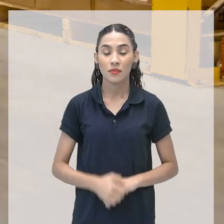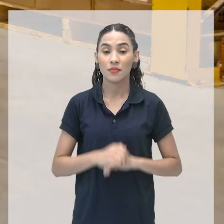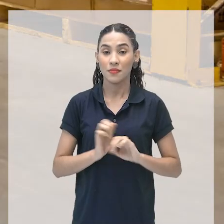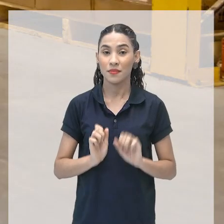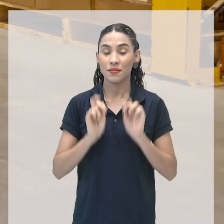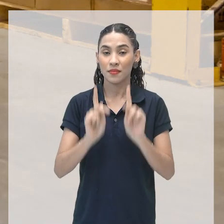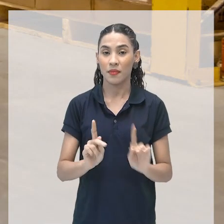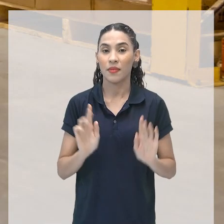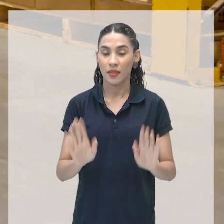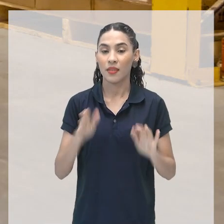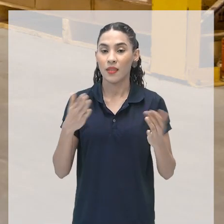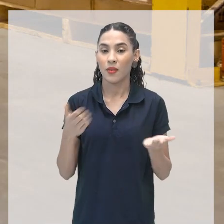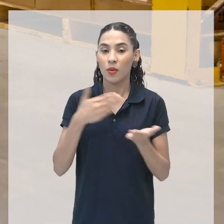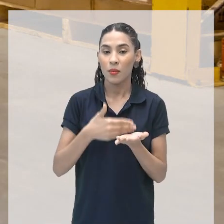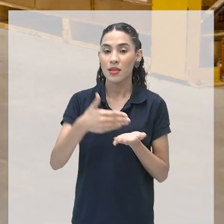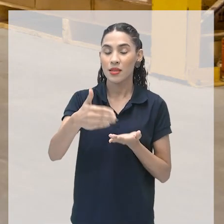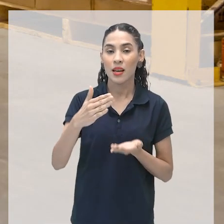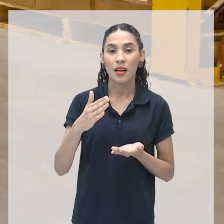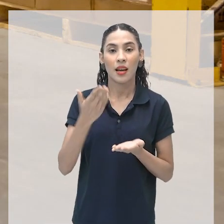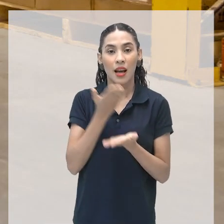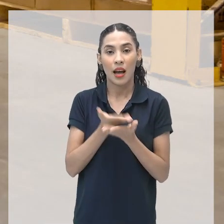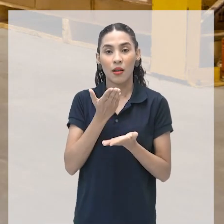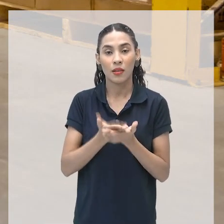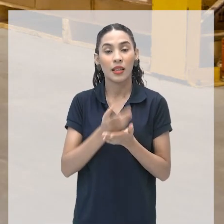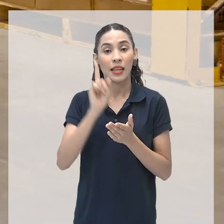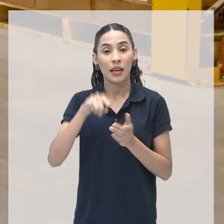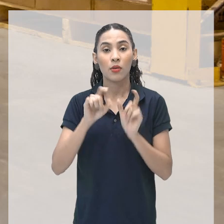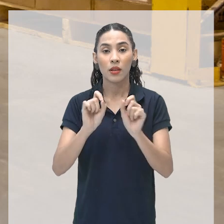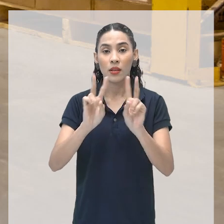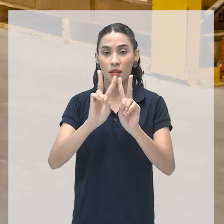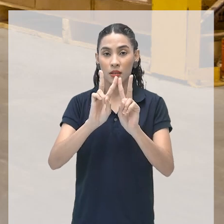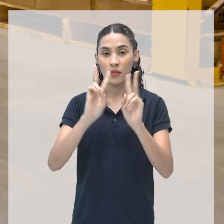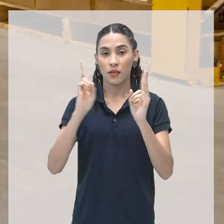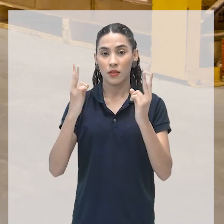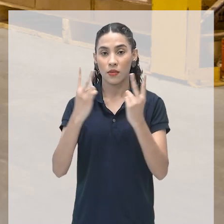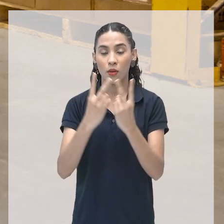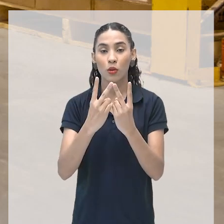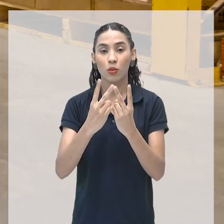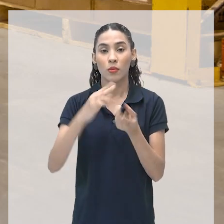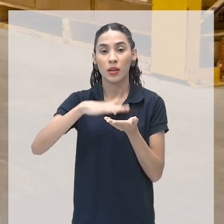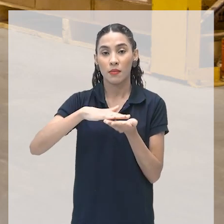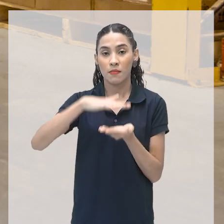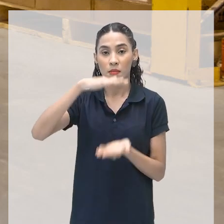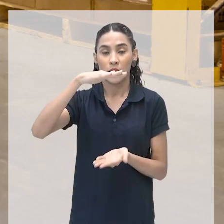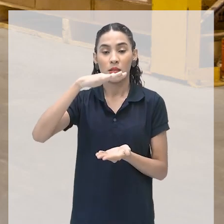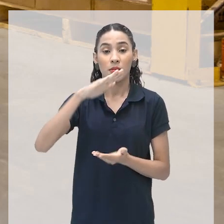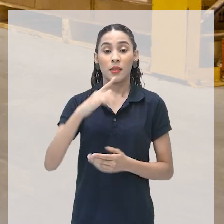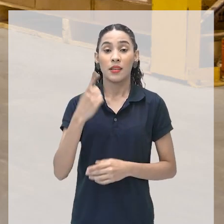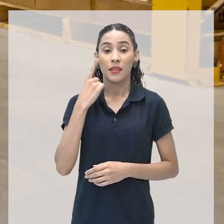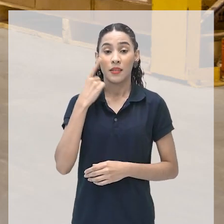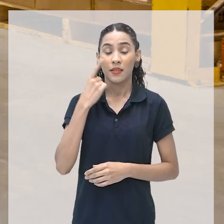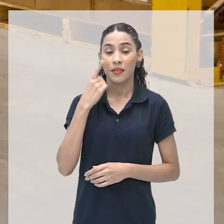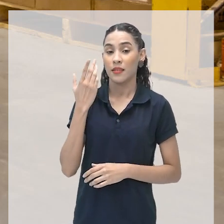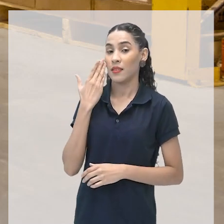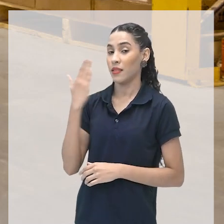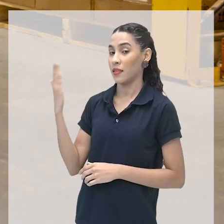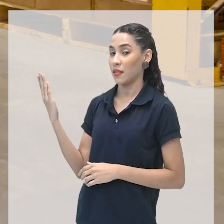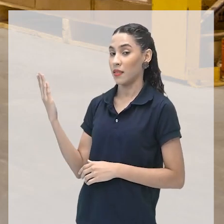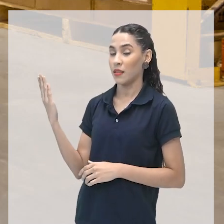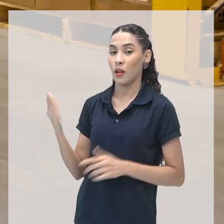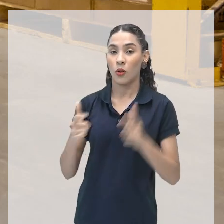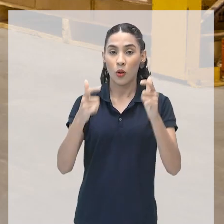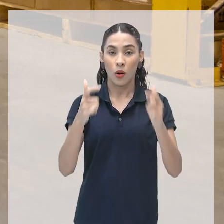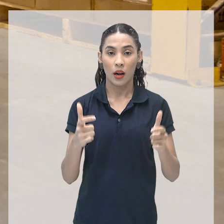Muito bem, para iniciar a nossa aula, que será sobre o volume de prismas, né? Nós estamos aqui, olha só, no estoque,